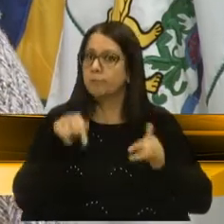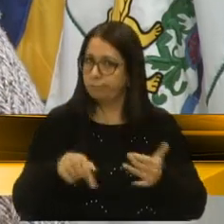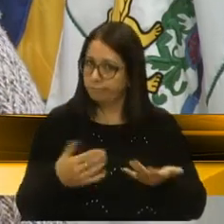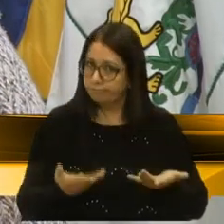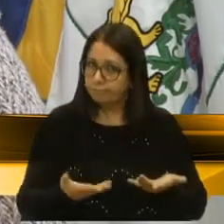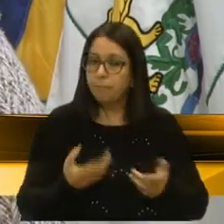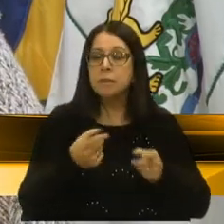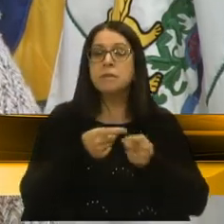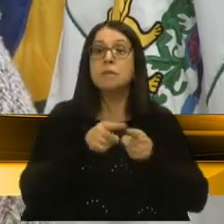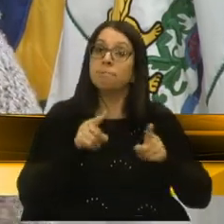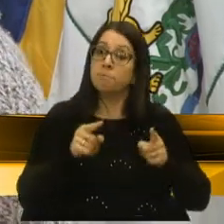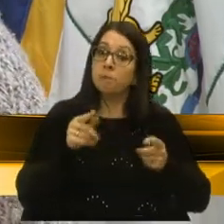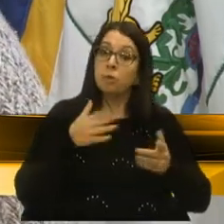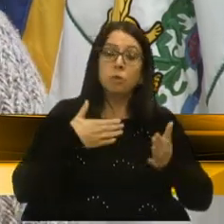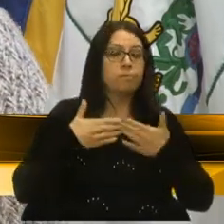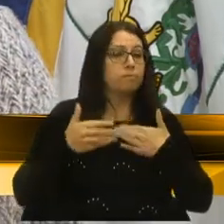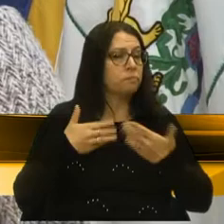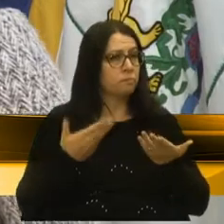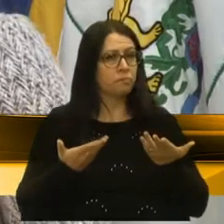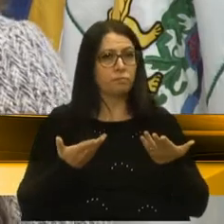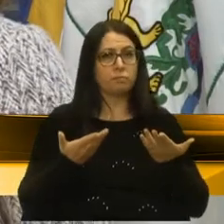Mas qualquer